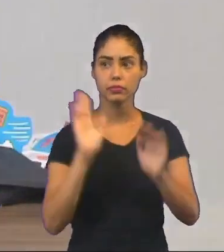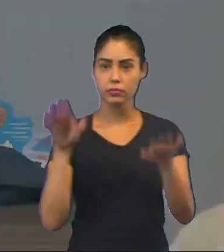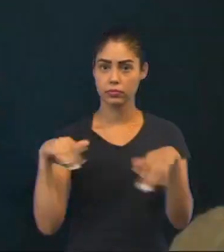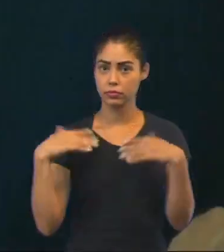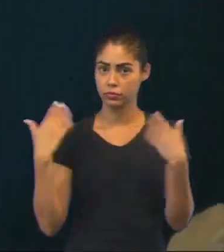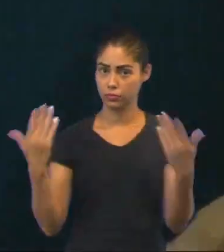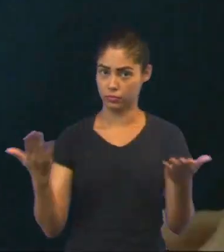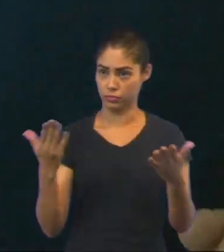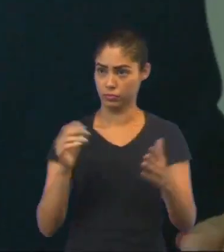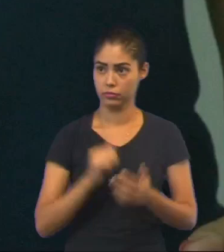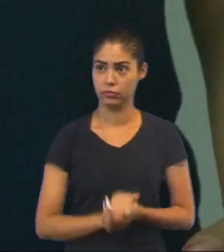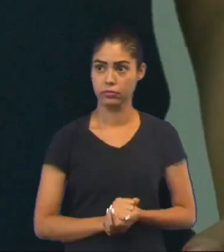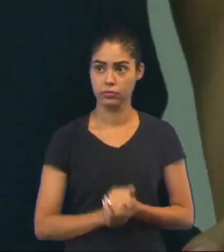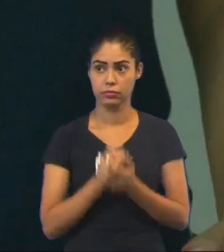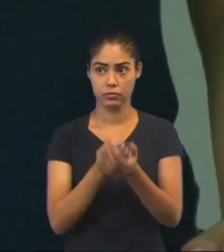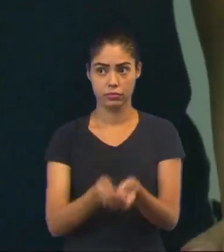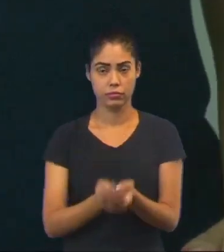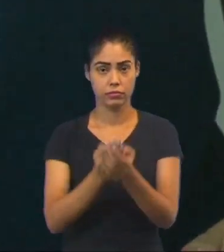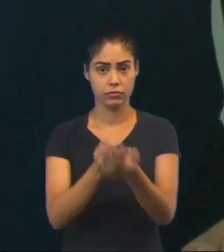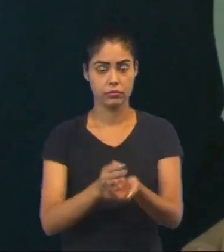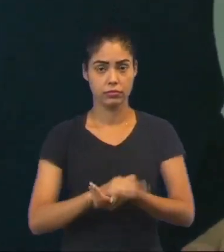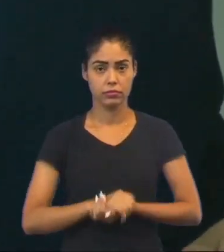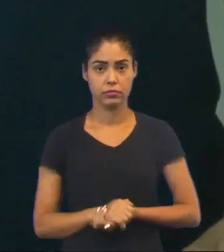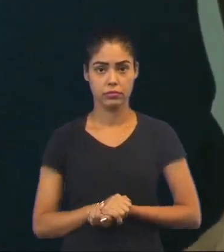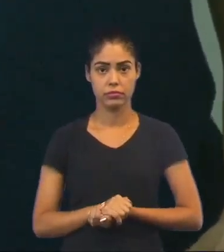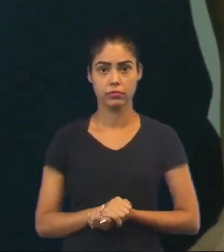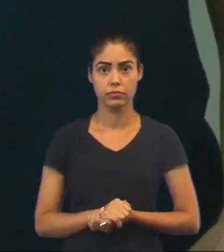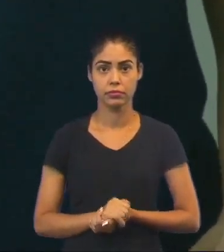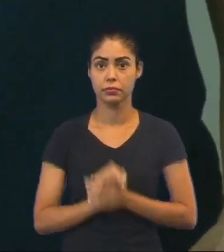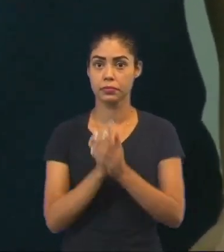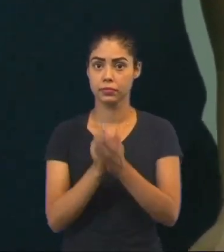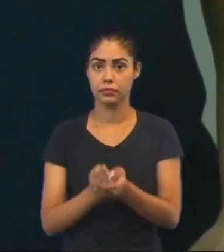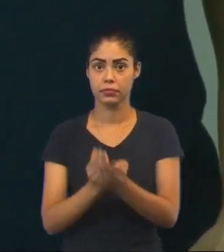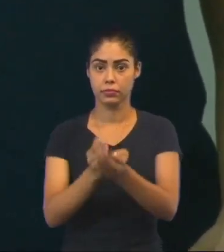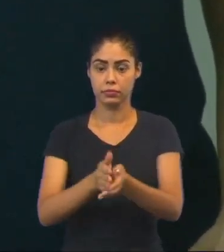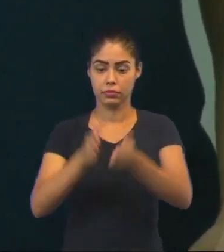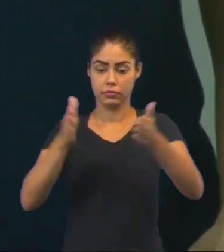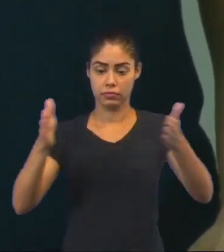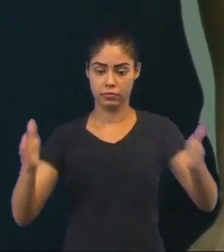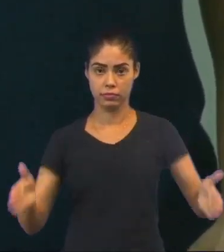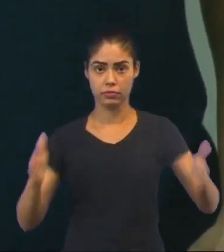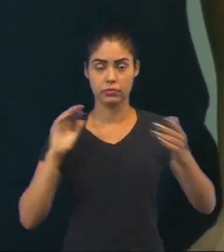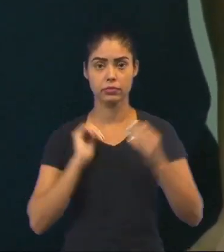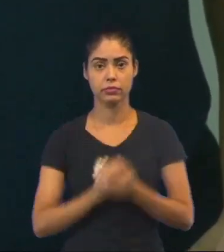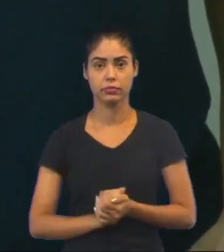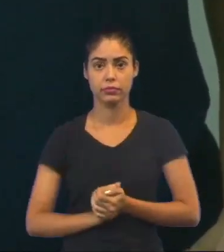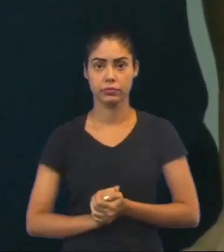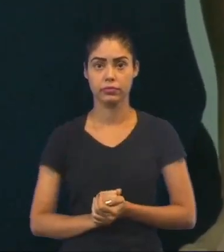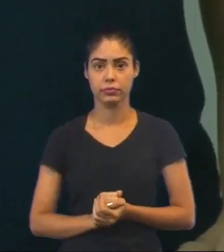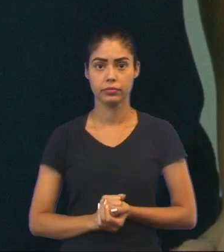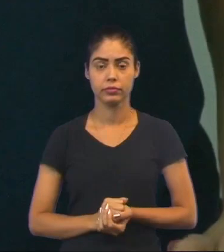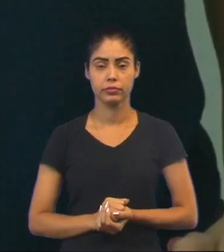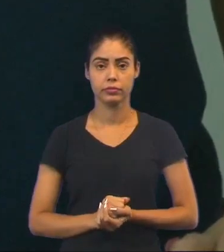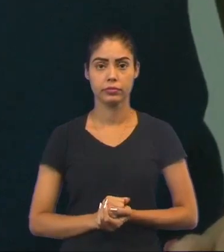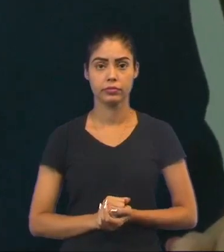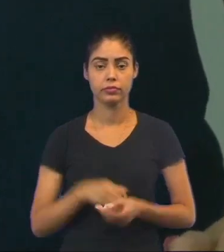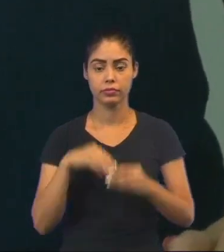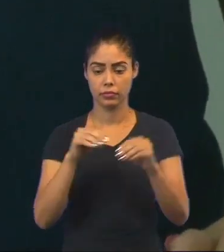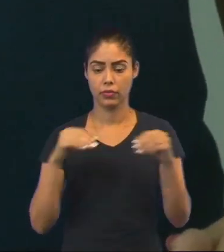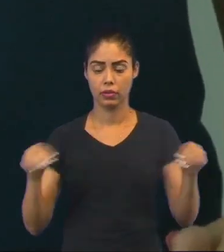Qual é? Que tipo de meio de transporte é esse? É um navio. E o navio é um meio de transporte